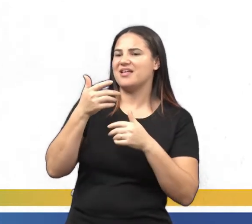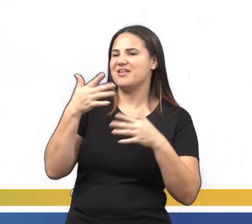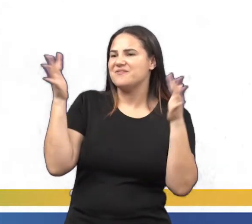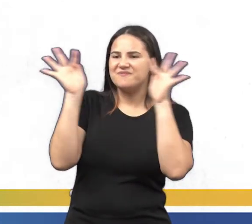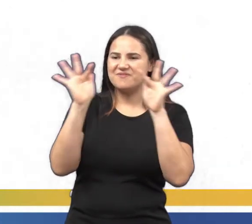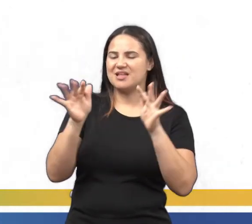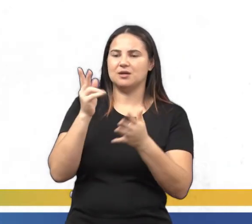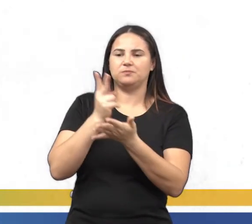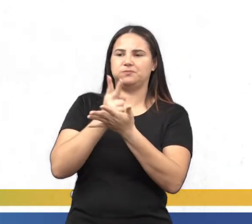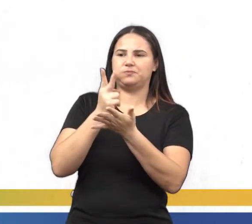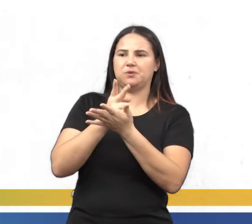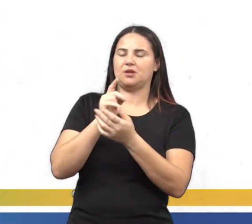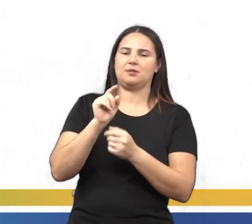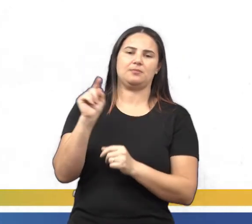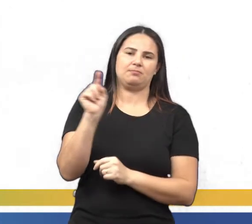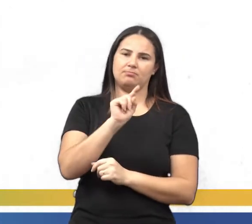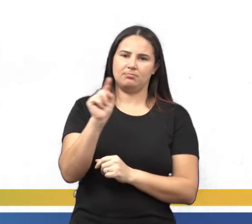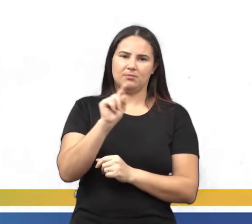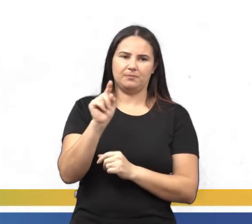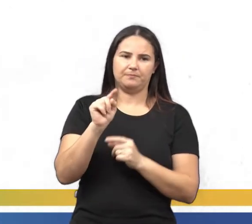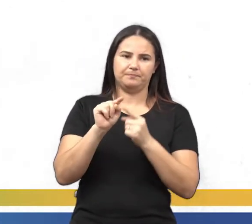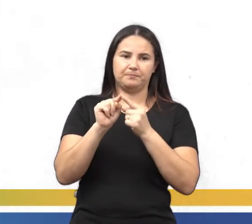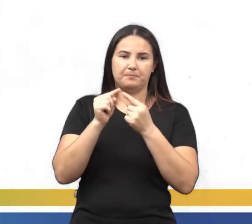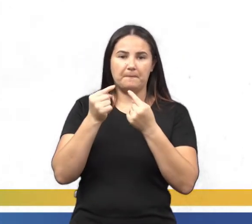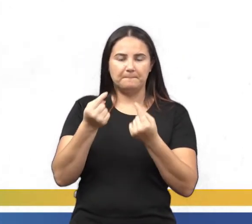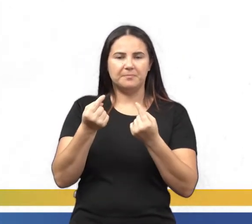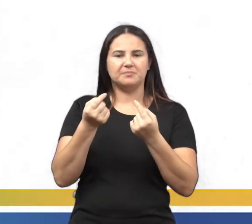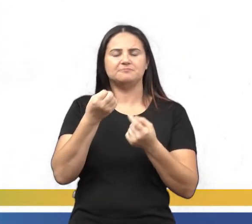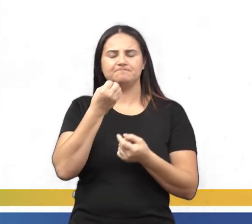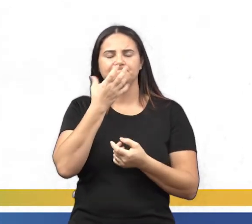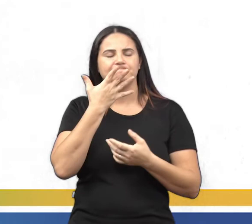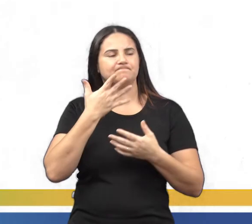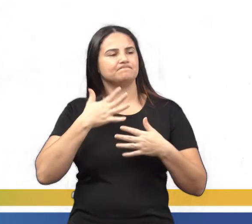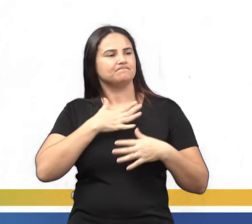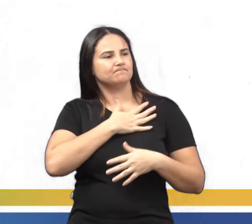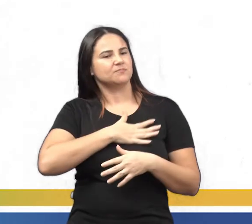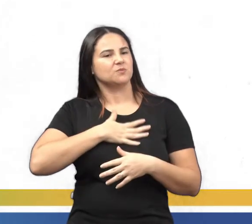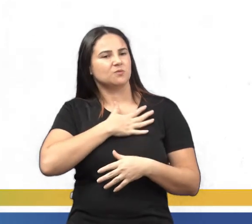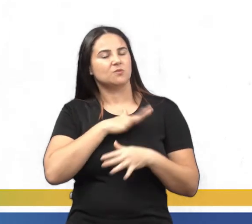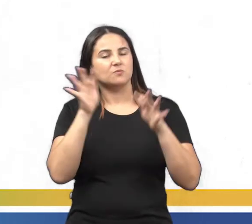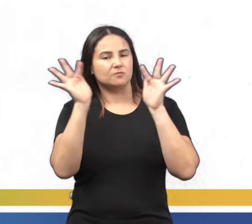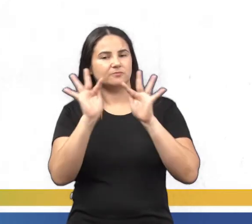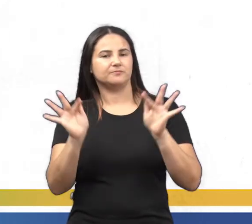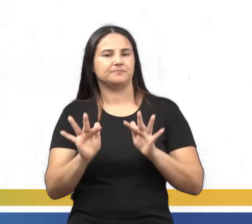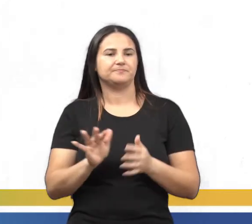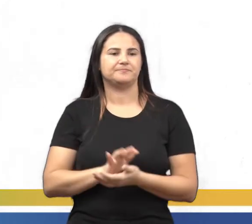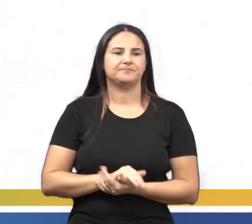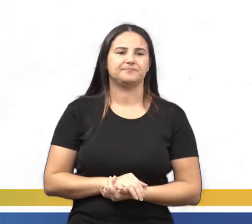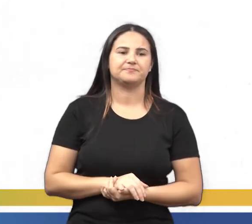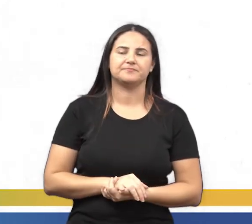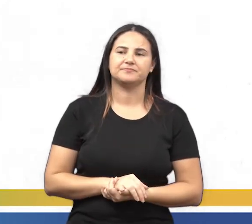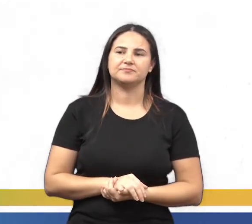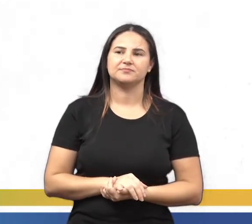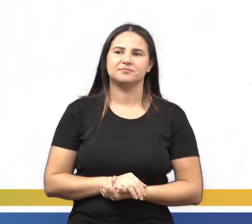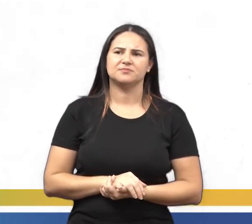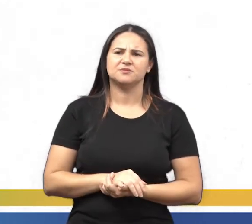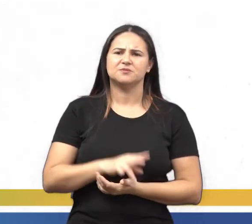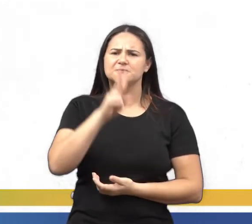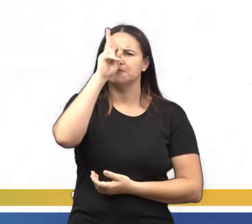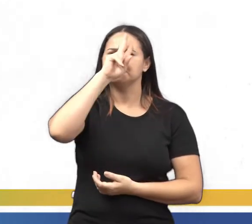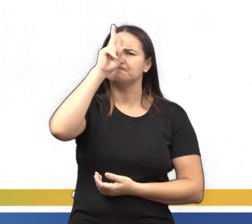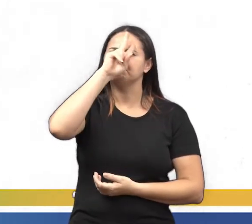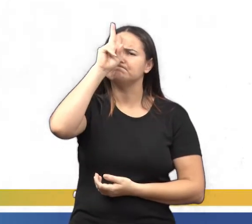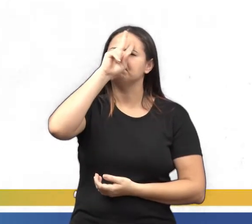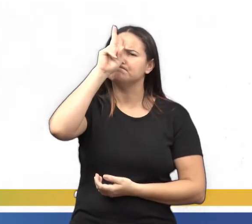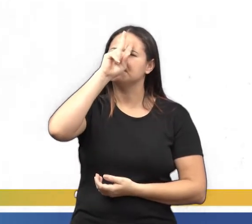ver as coisas. Ver tudo com humor me traz satisfação e isso me deixa feliz. Vocês lembram que lá no